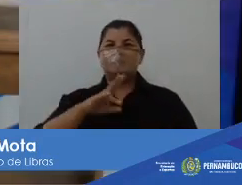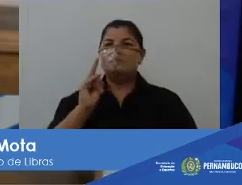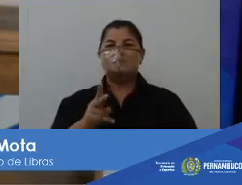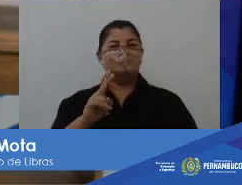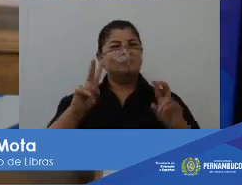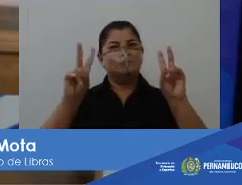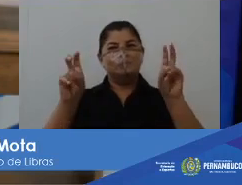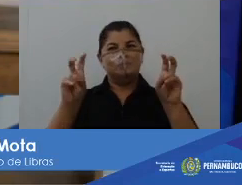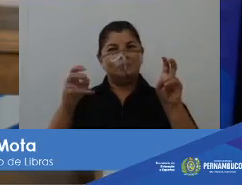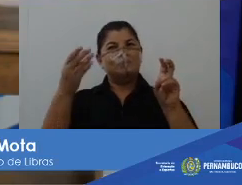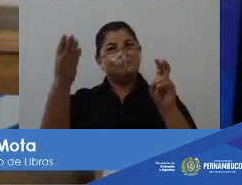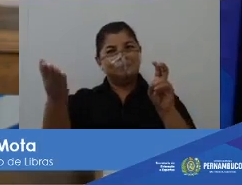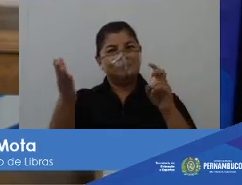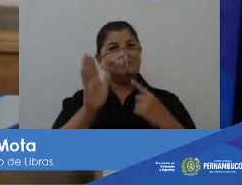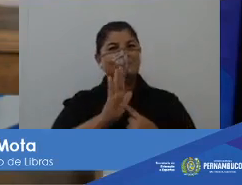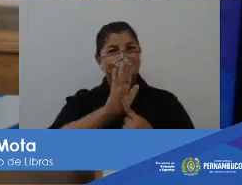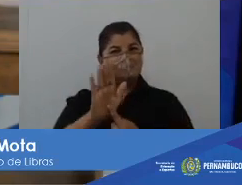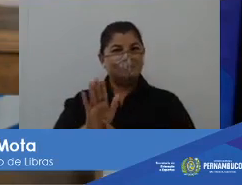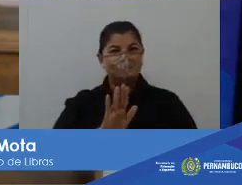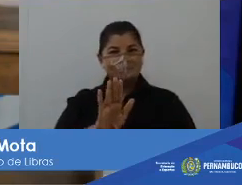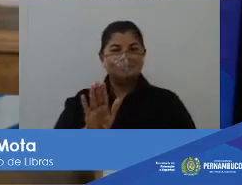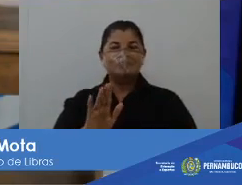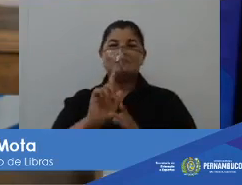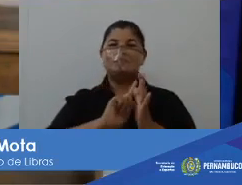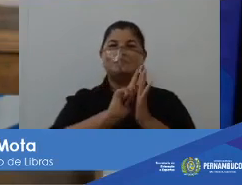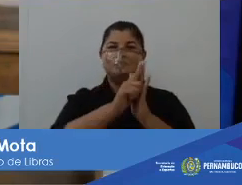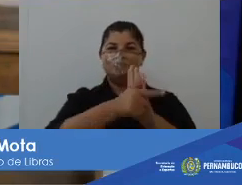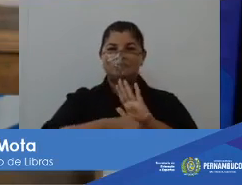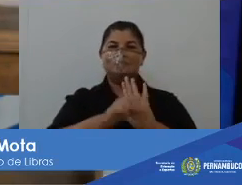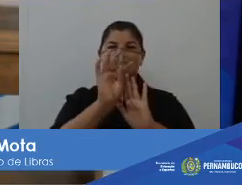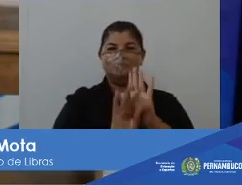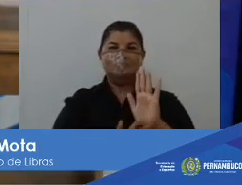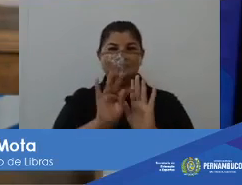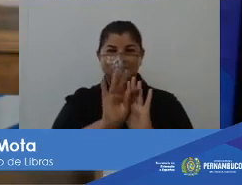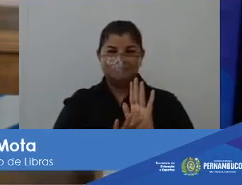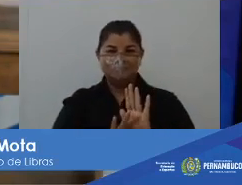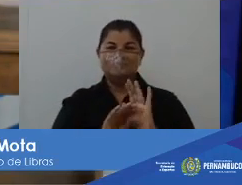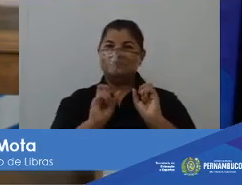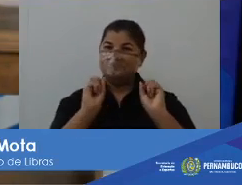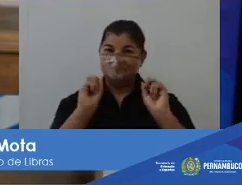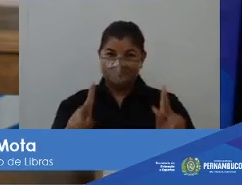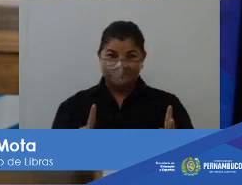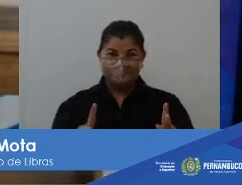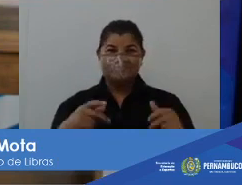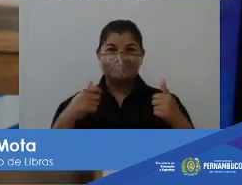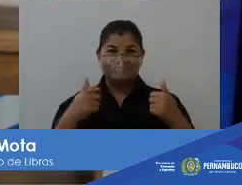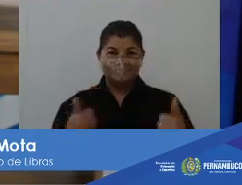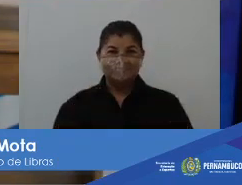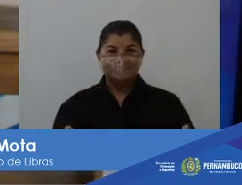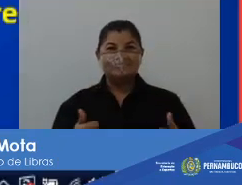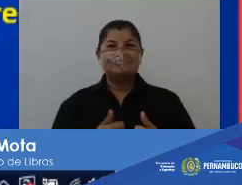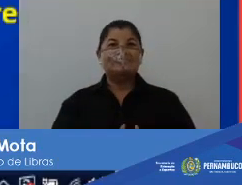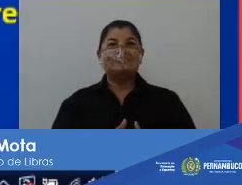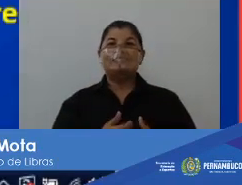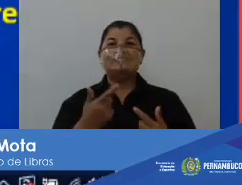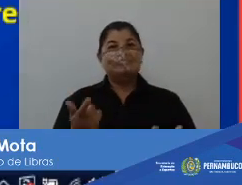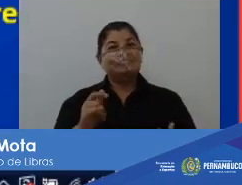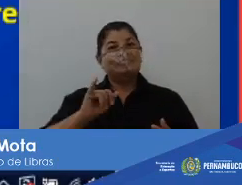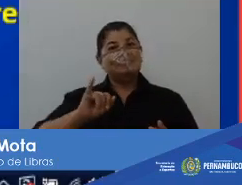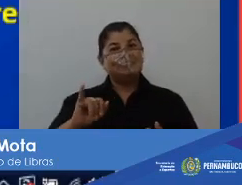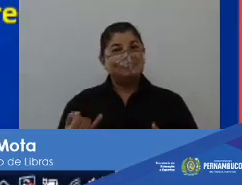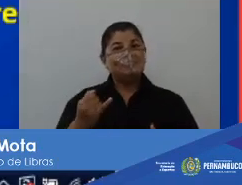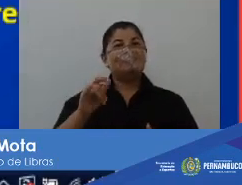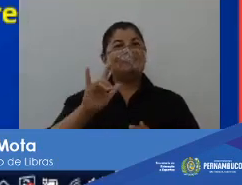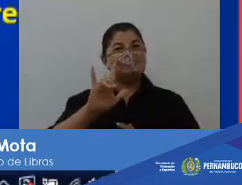esse assunto que está aí na sua tela, que são os gêneros textuais, ok? Antes de mais nada, eu vou pedir para você ir lá nas minhas